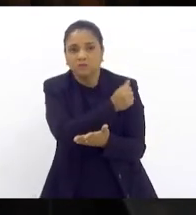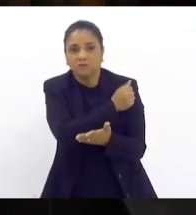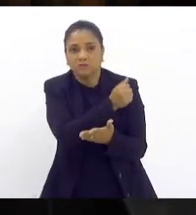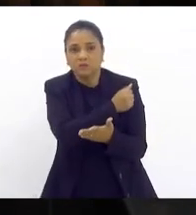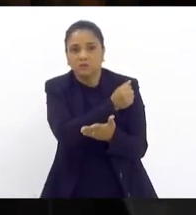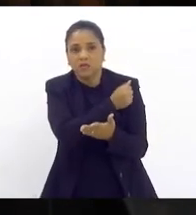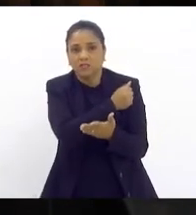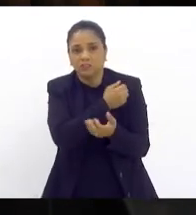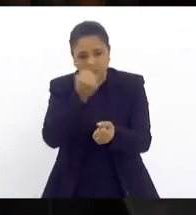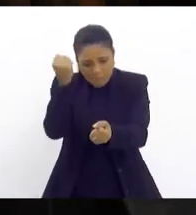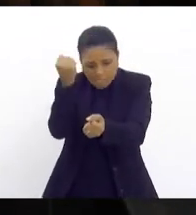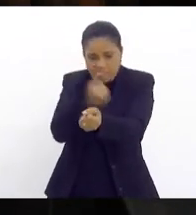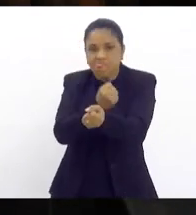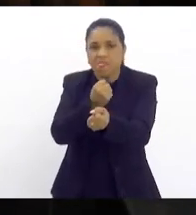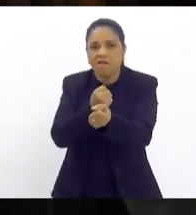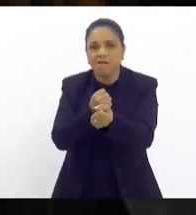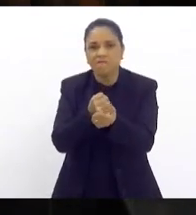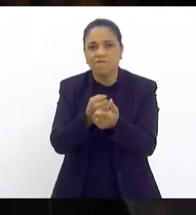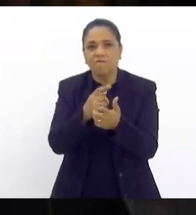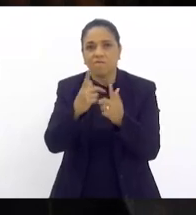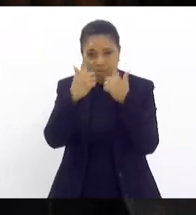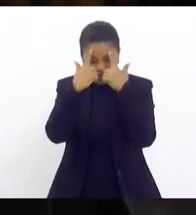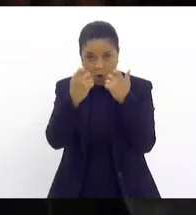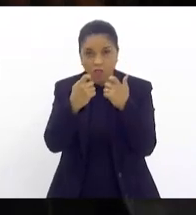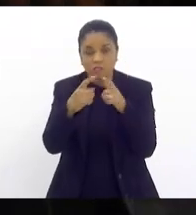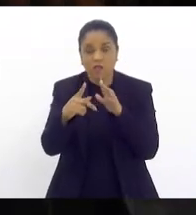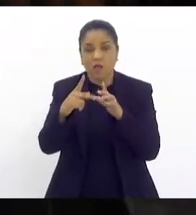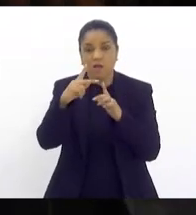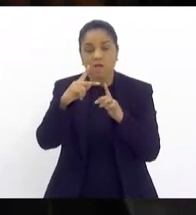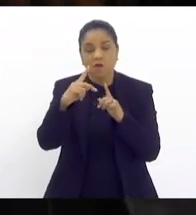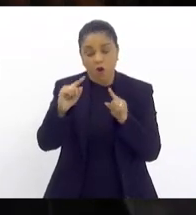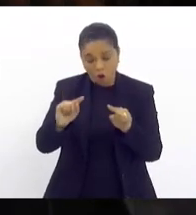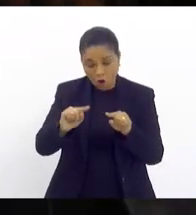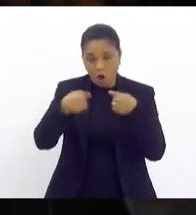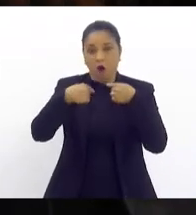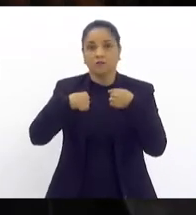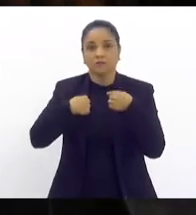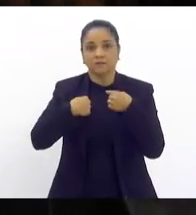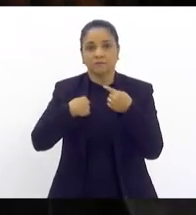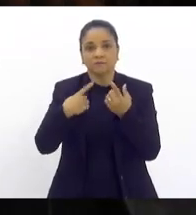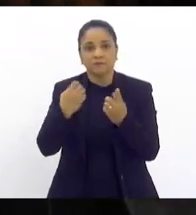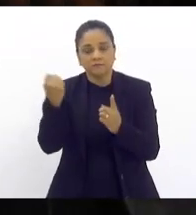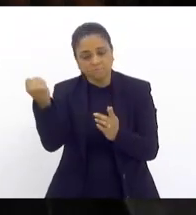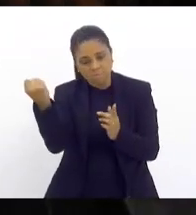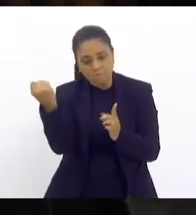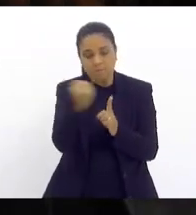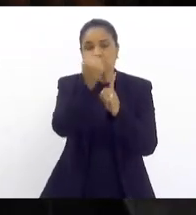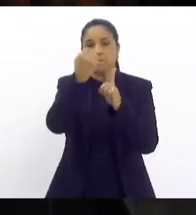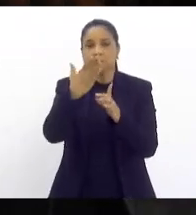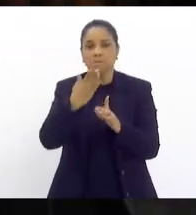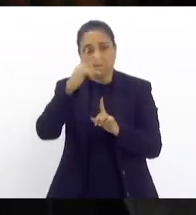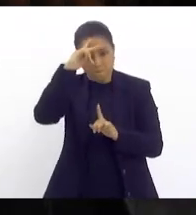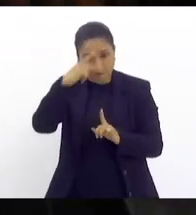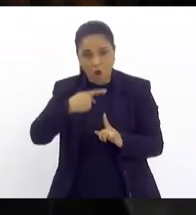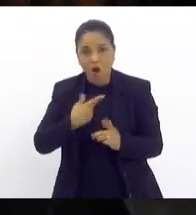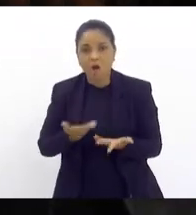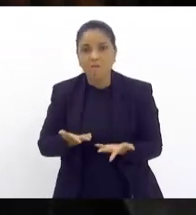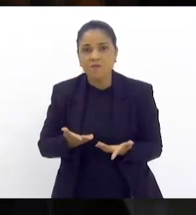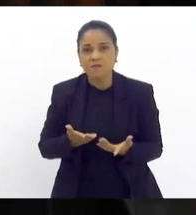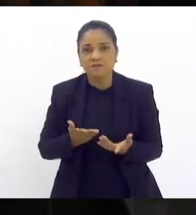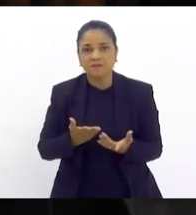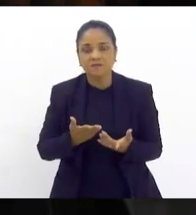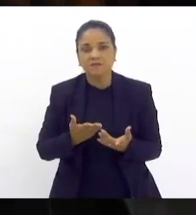mutilando a quantidade de estudantes que estão tentando suicídio a quantidade de estudantes